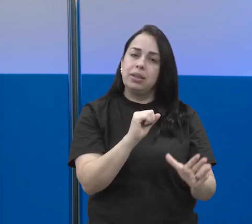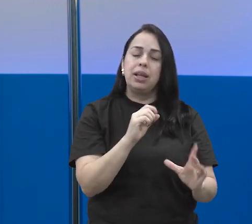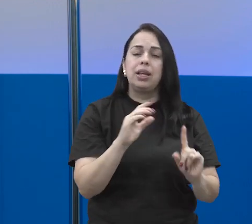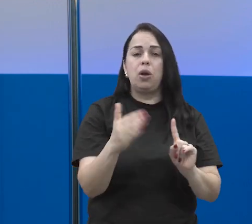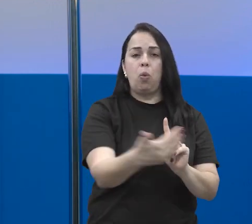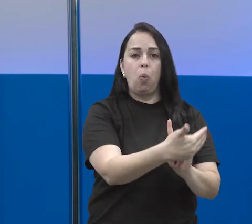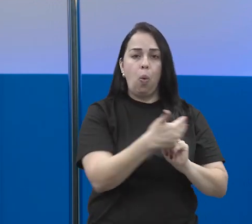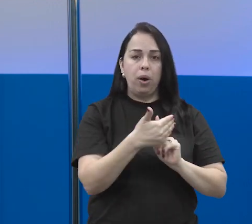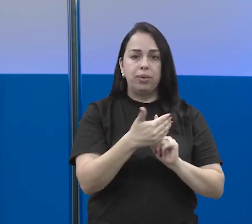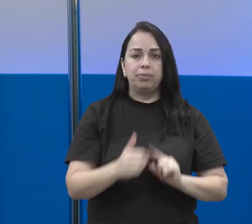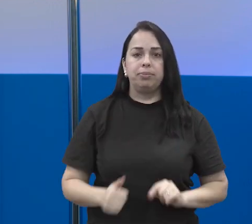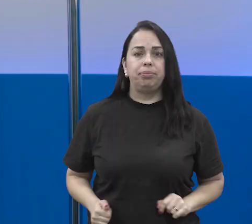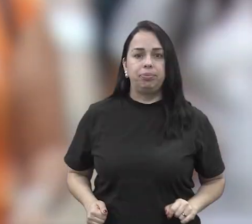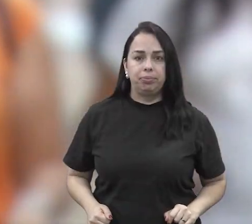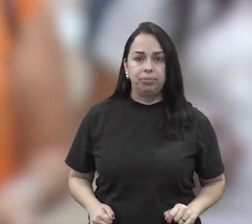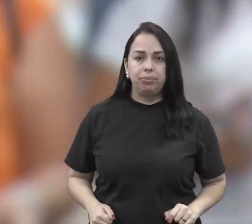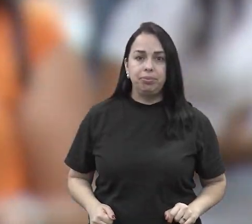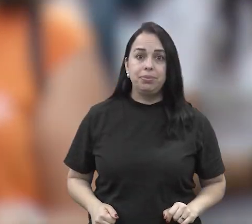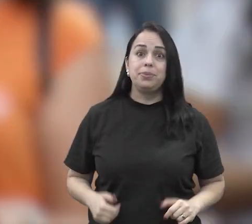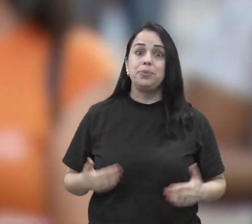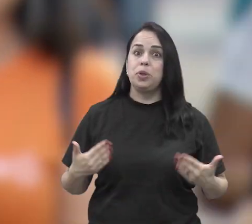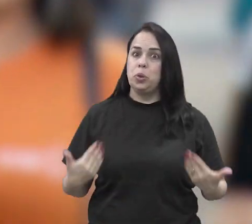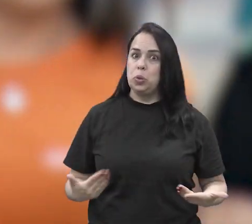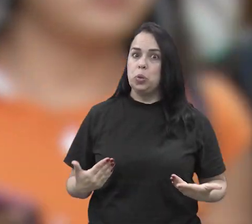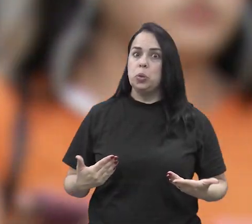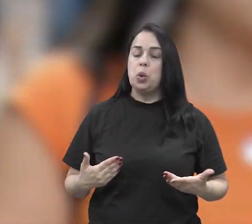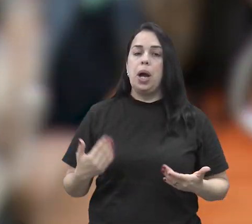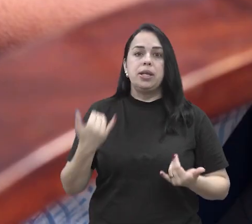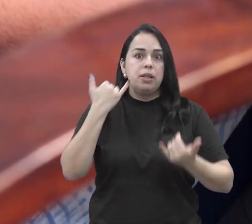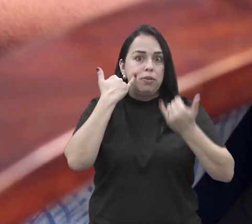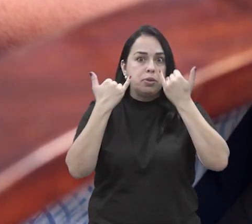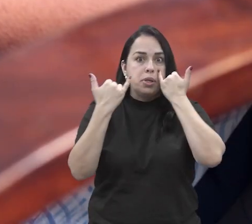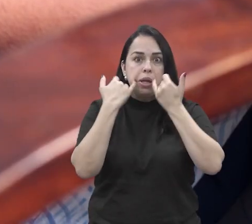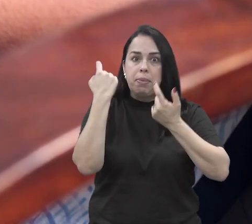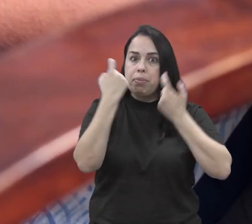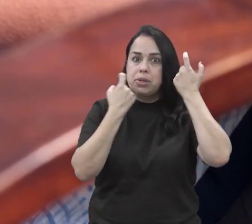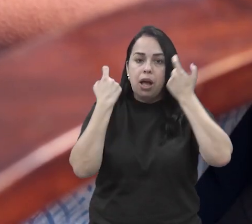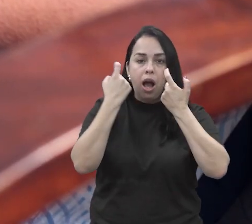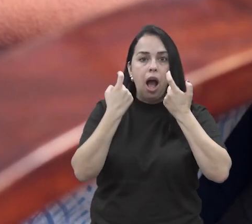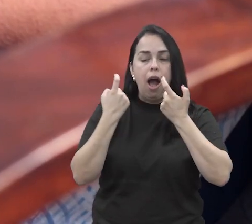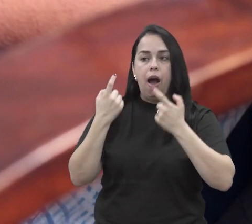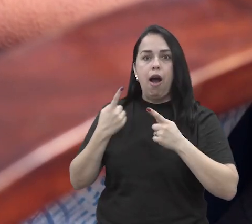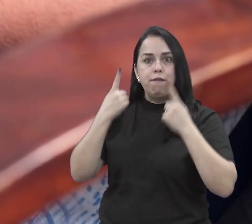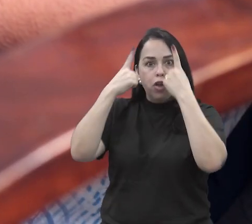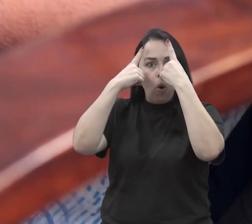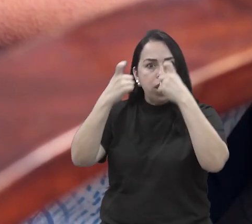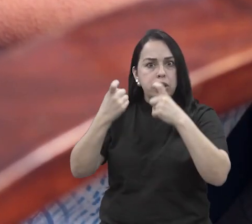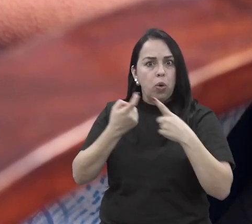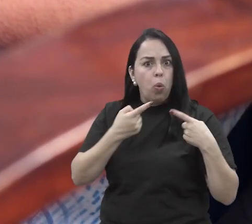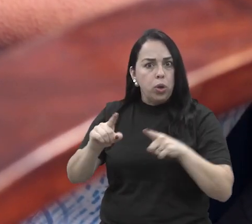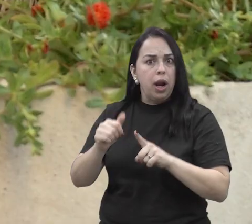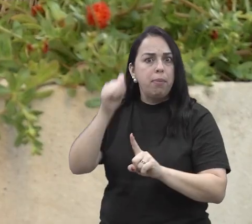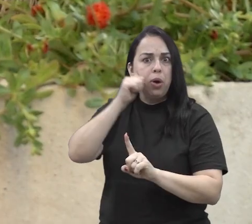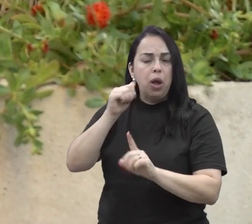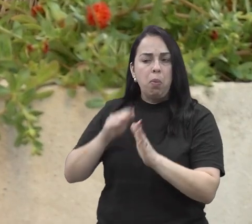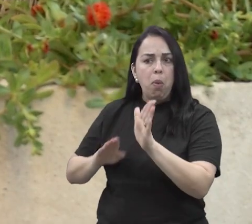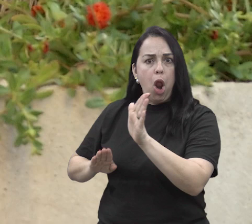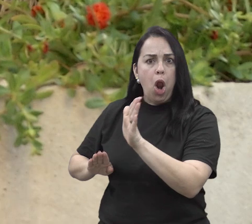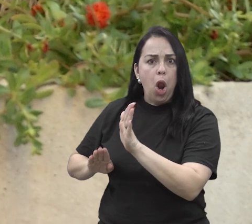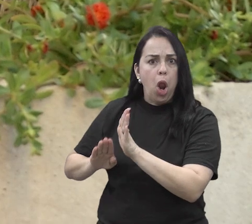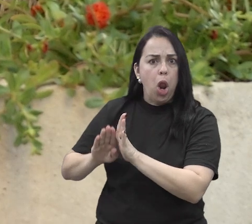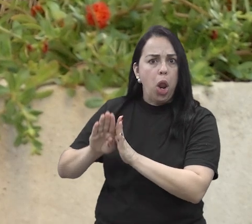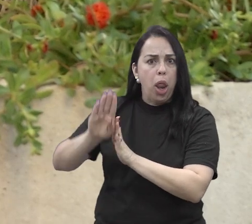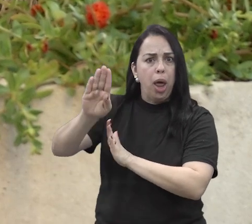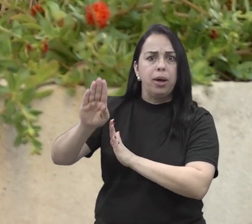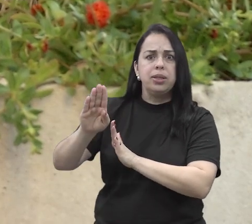a proteção integral. Os números são preocupantes. A violência contra a mulher aumentou no Brasil. Dados